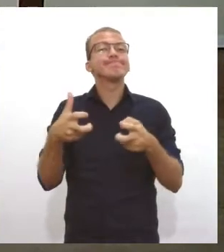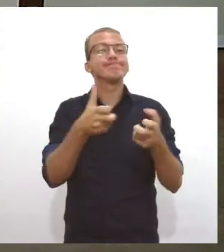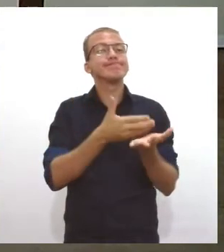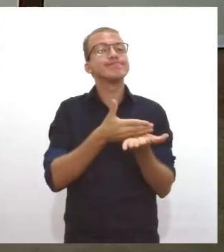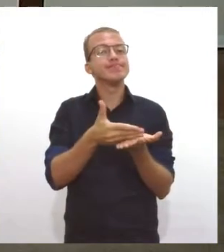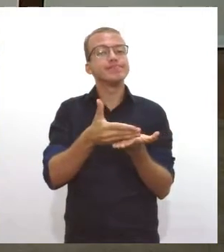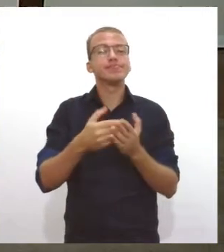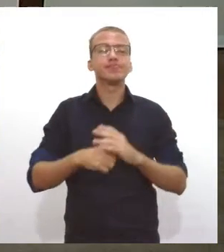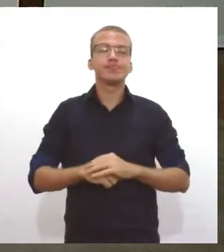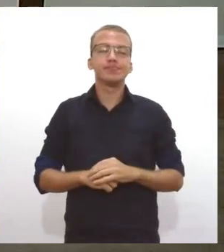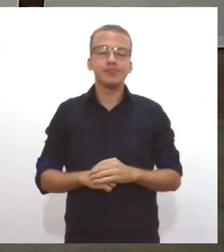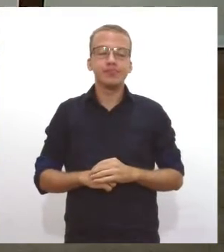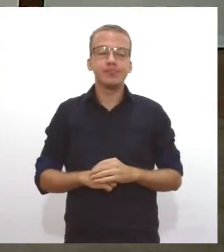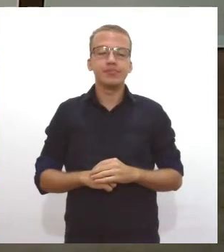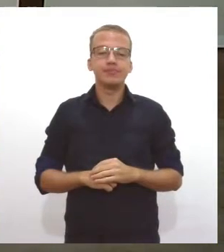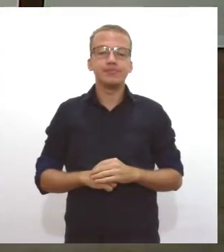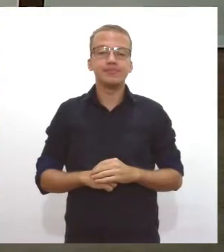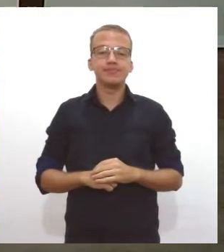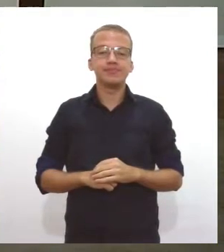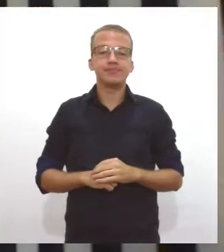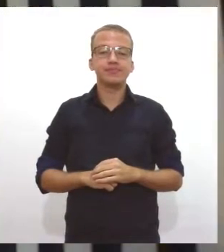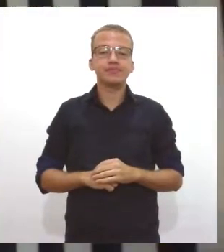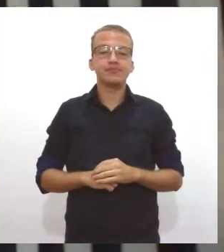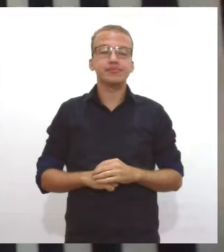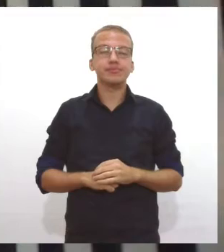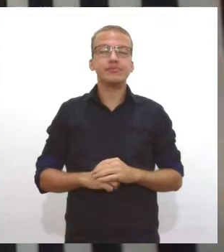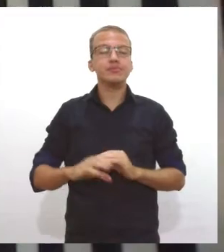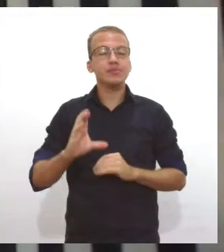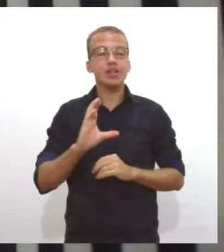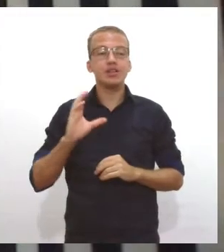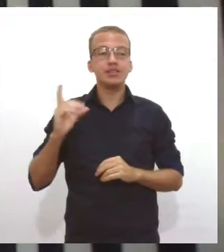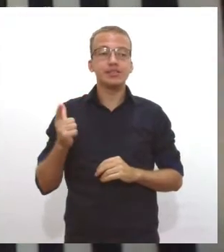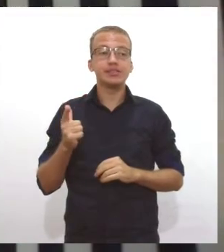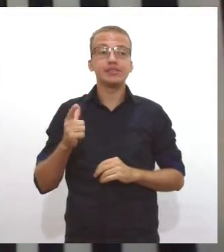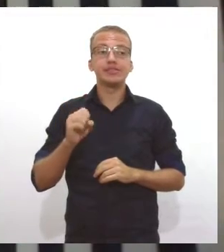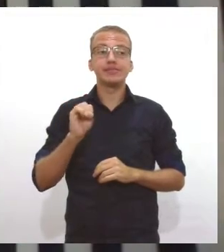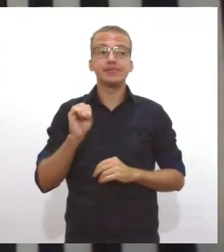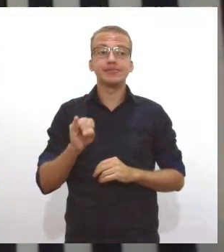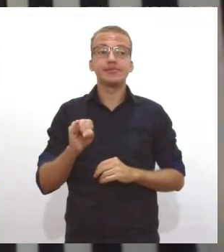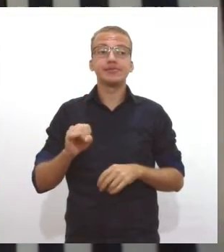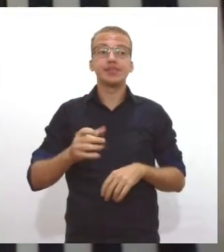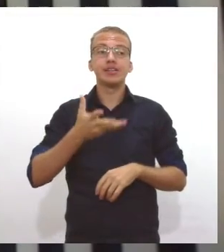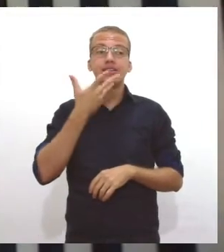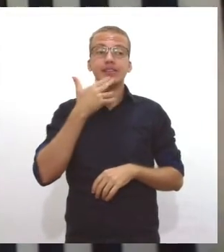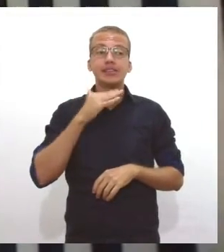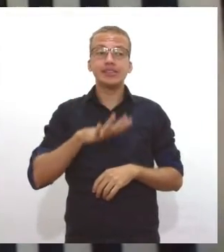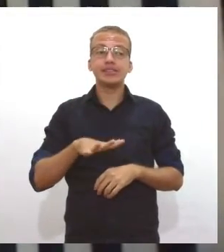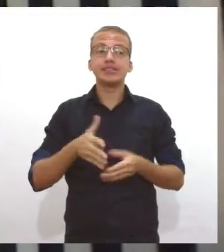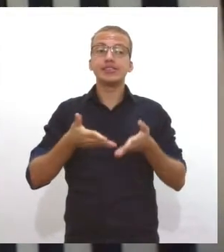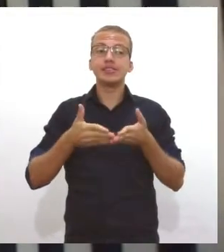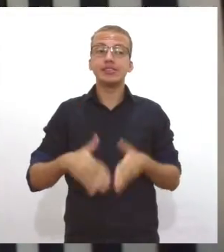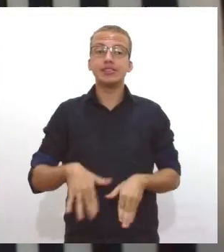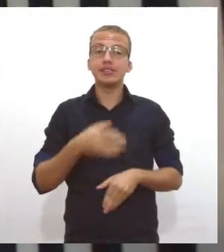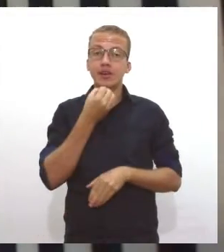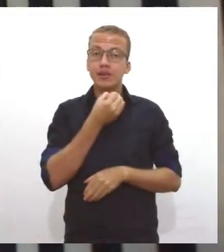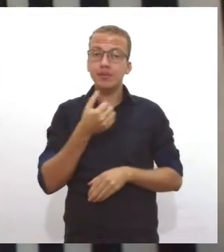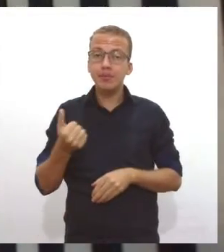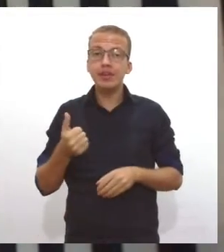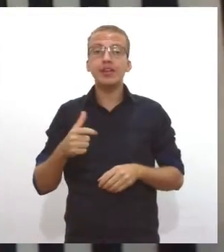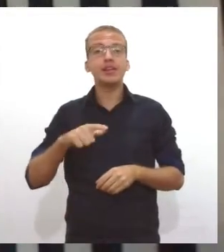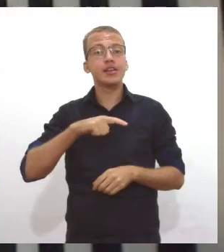agora é claro que no caso se tem caso das crianças que nasceram bem e nasceram ponte